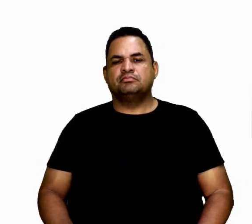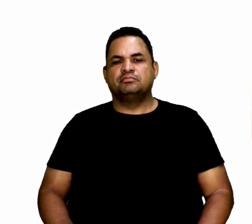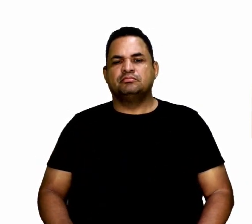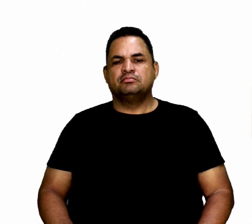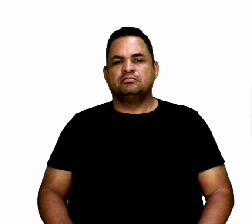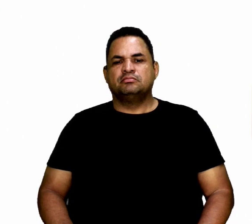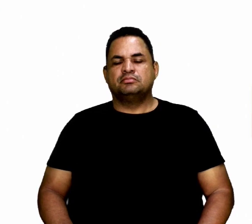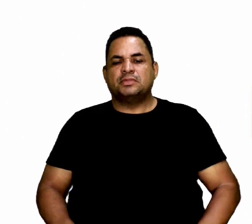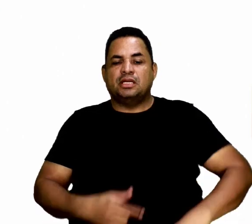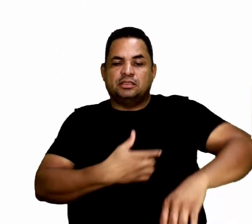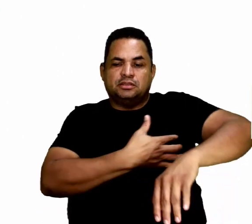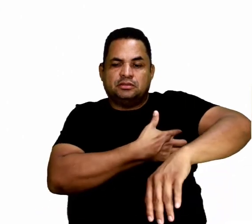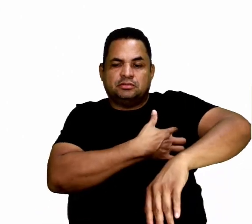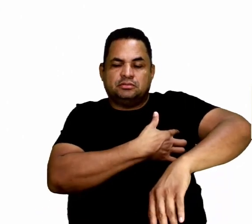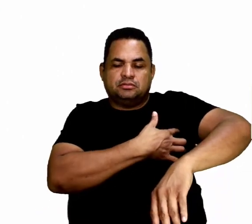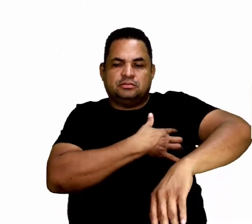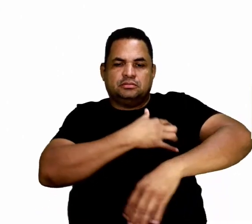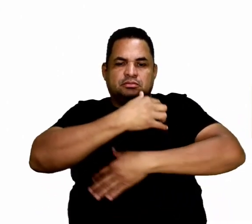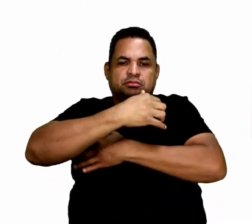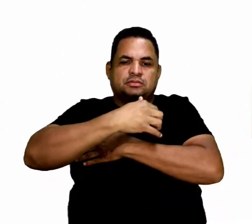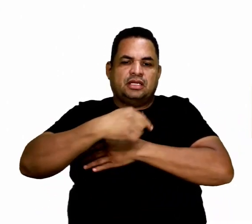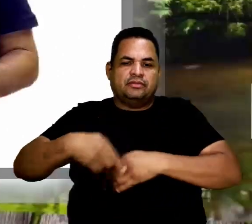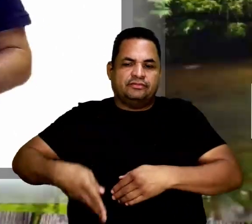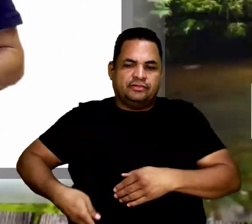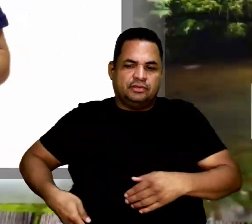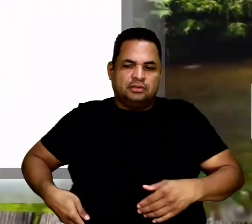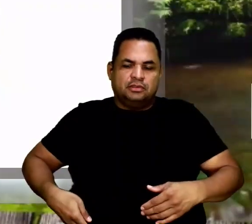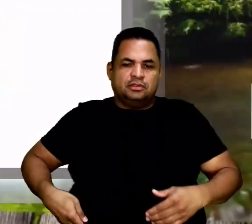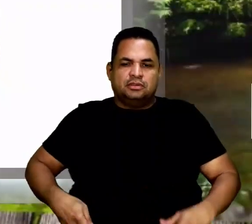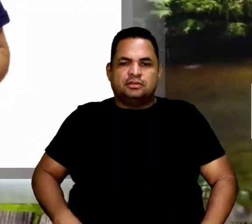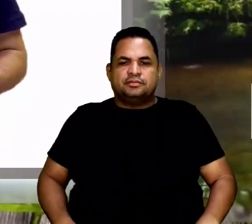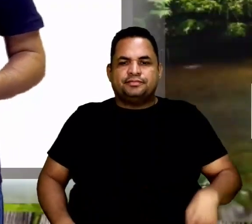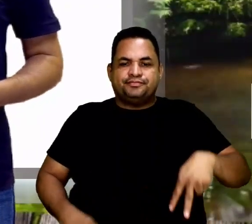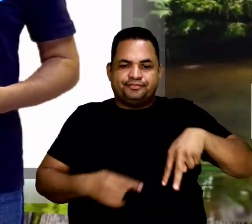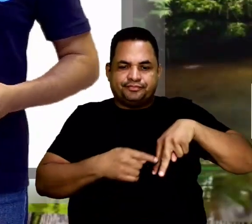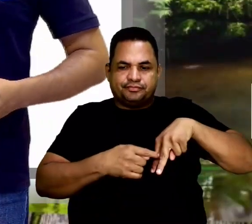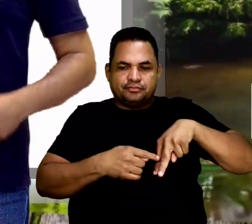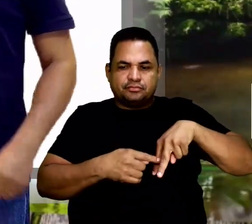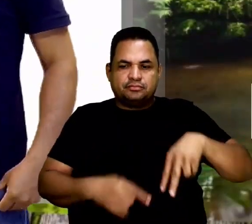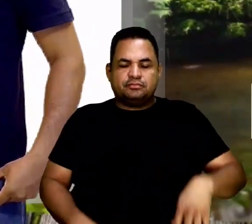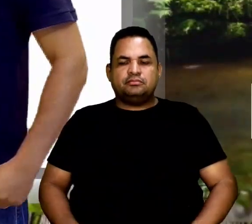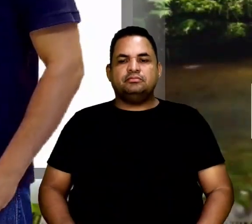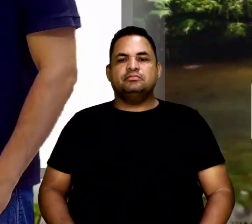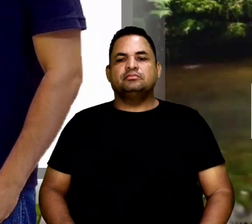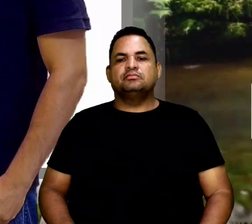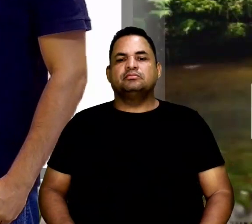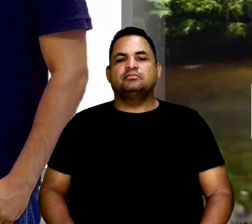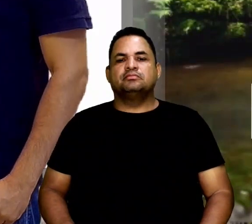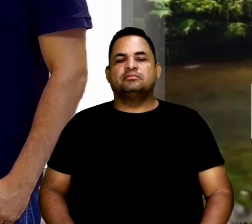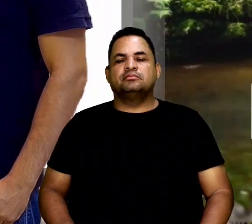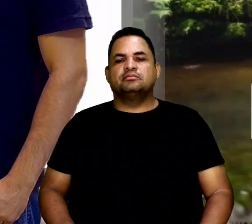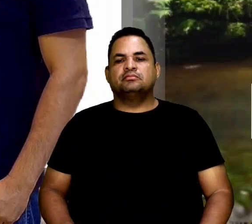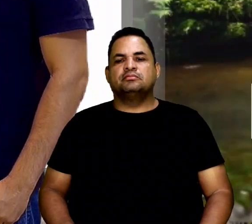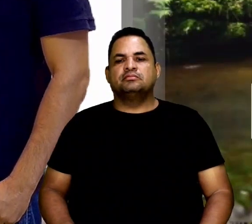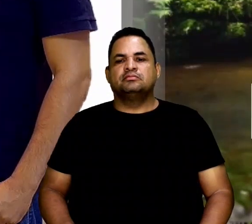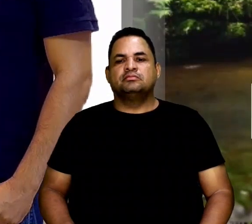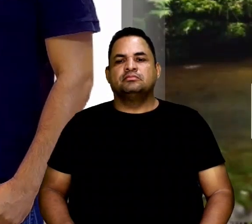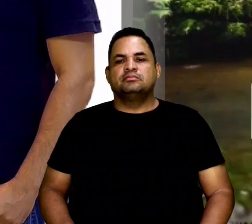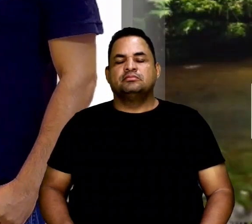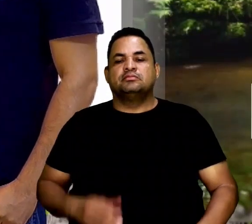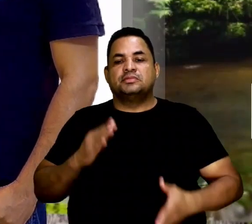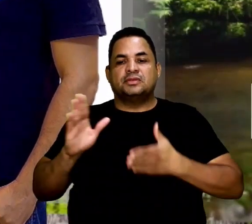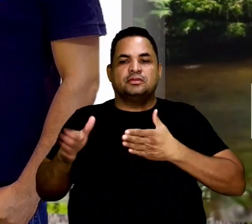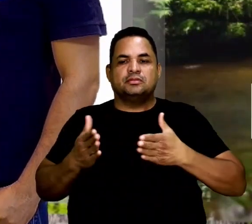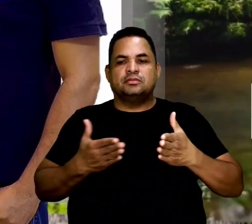nas axilas, pode ser na região da virilha. Então, olha aqui para mim. Então, o que acontece? Essas glândulas, como eu falei, elas são produtoras